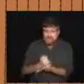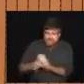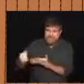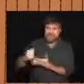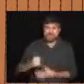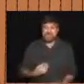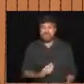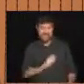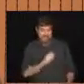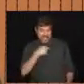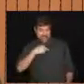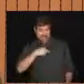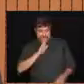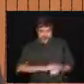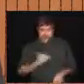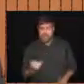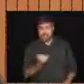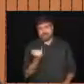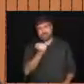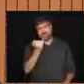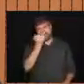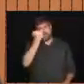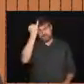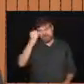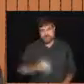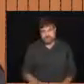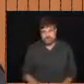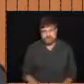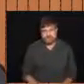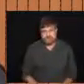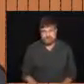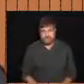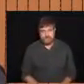pessoas tem uma importância. Esse é o